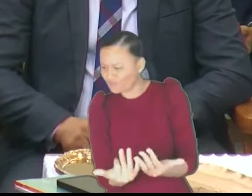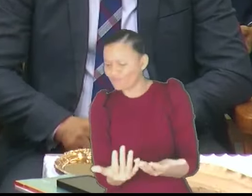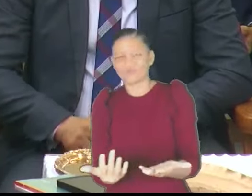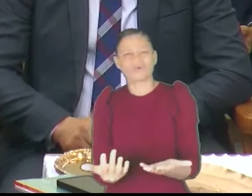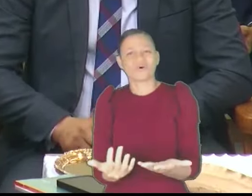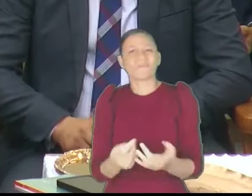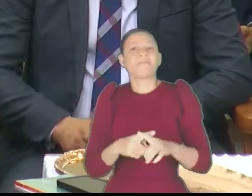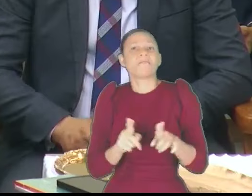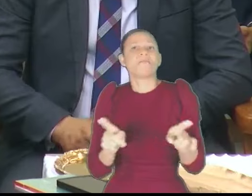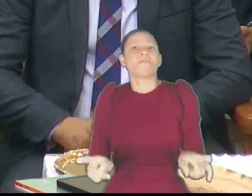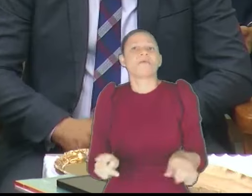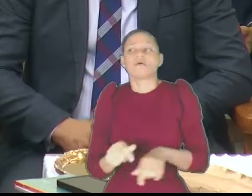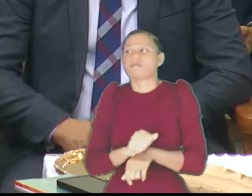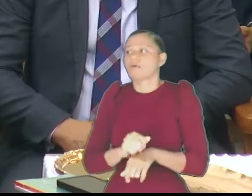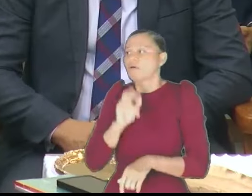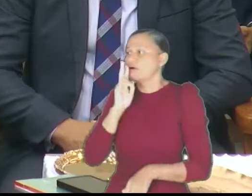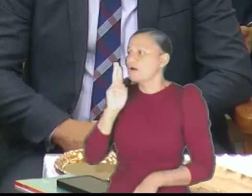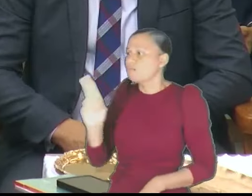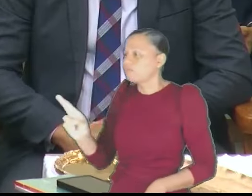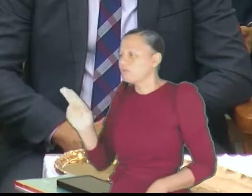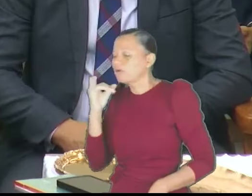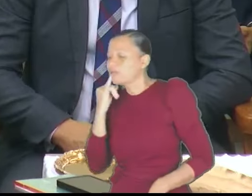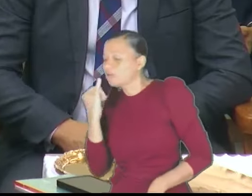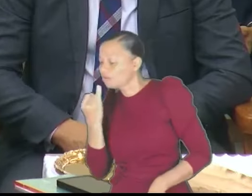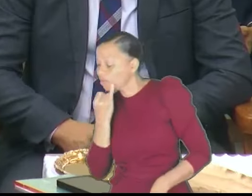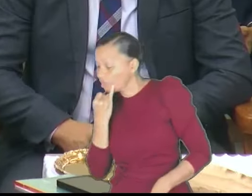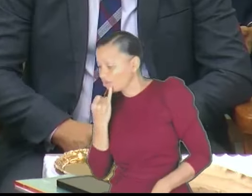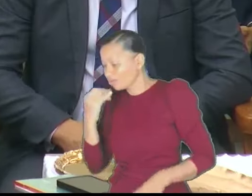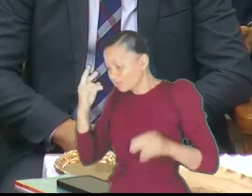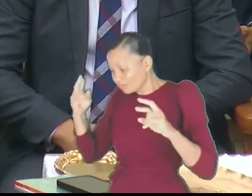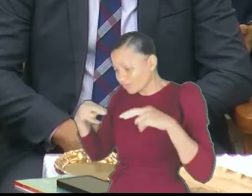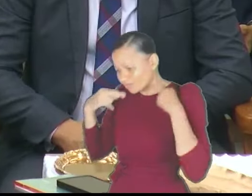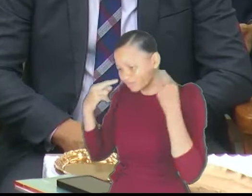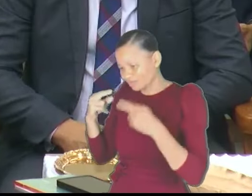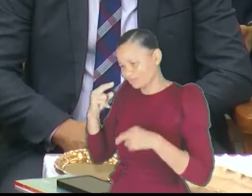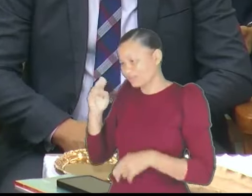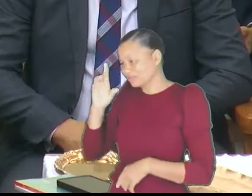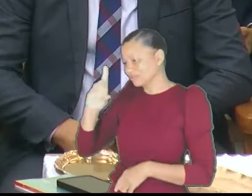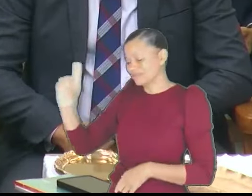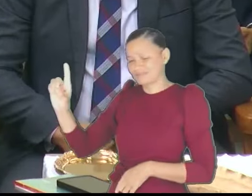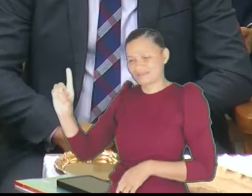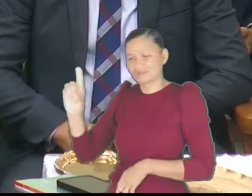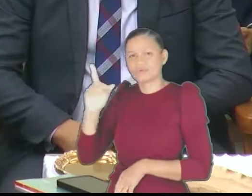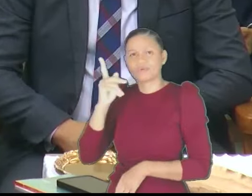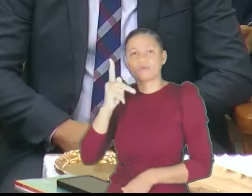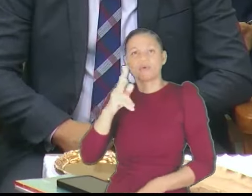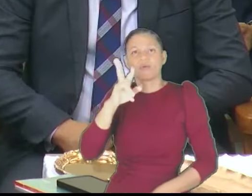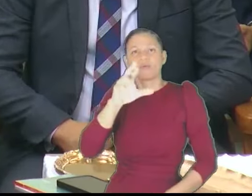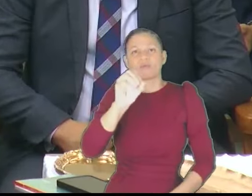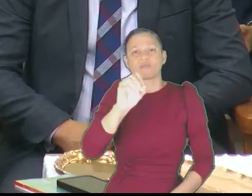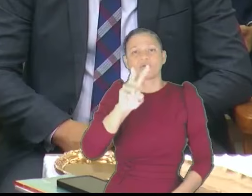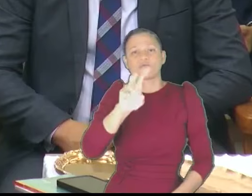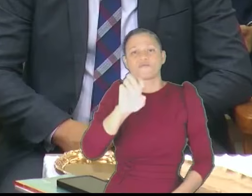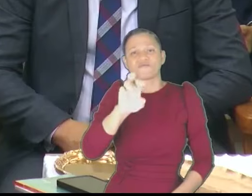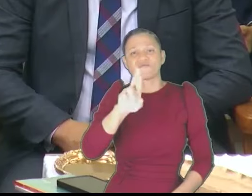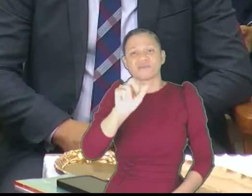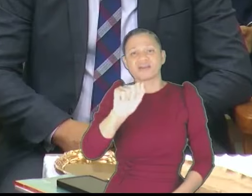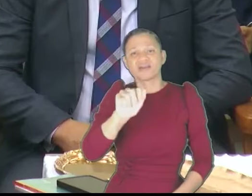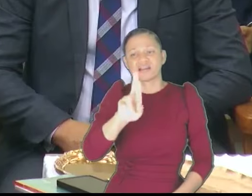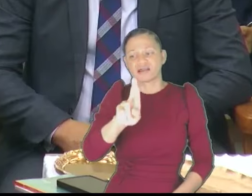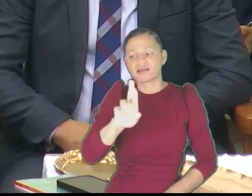Mas Abraão não responde a Isaac: o cordeiro para nós, Deus proverá. Ele diz: o cordeiro para